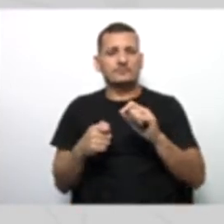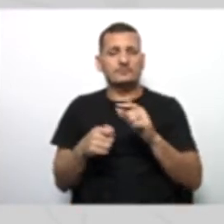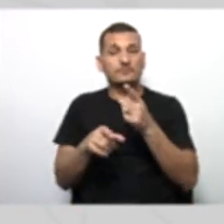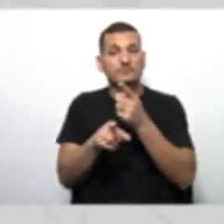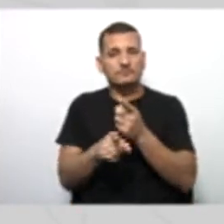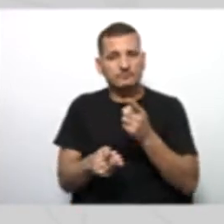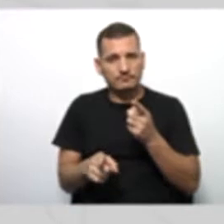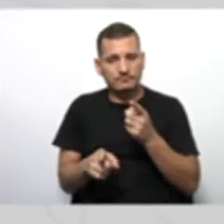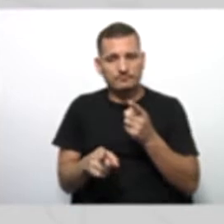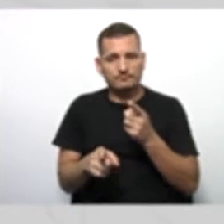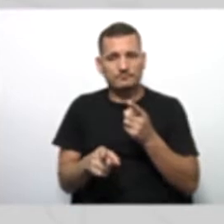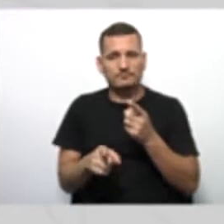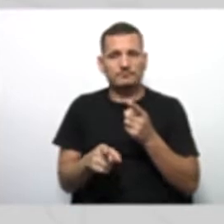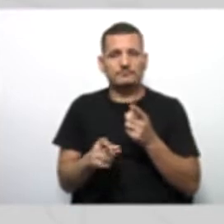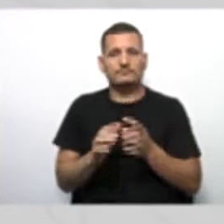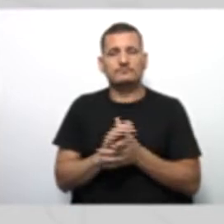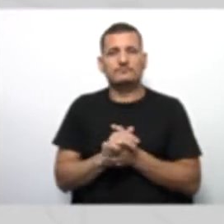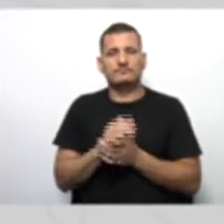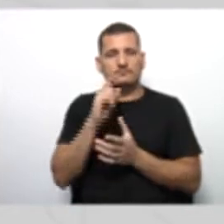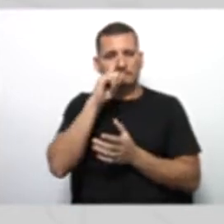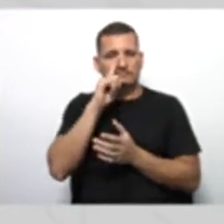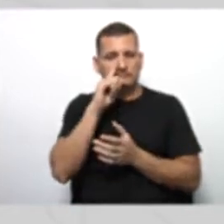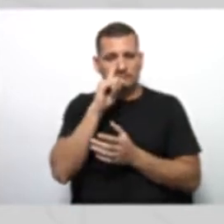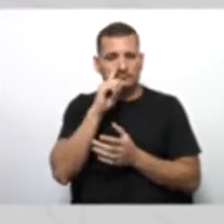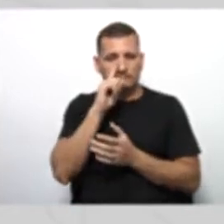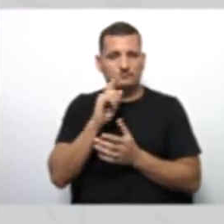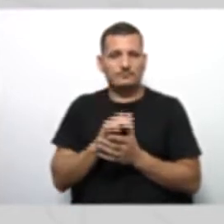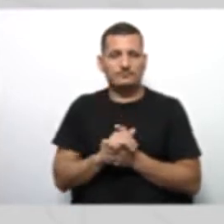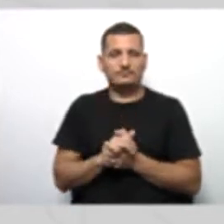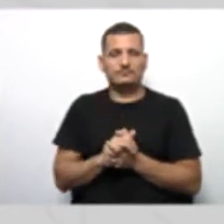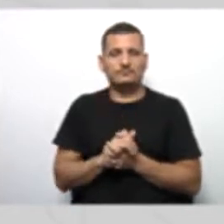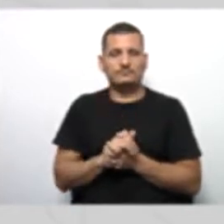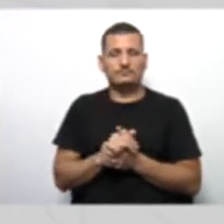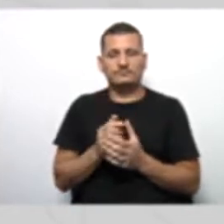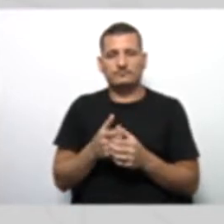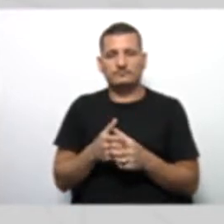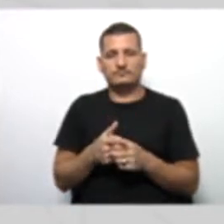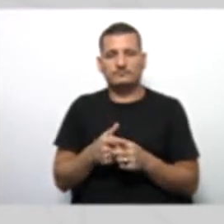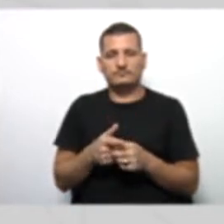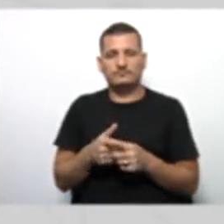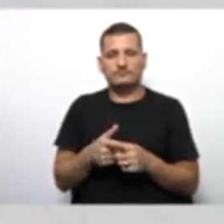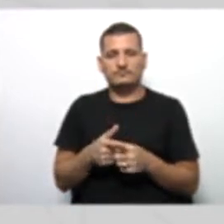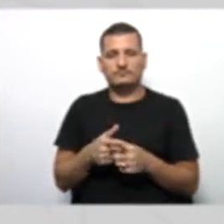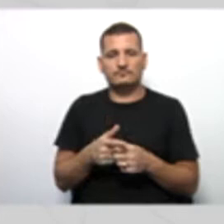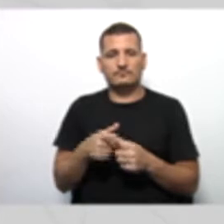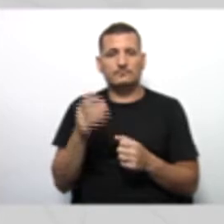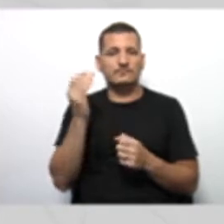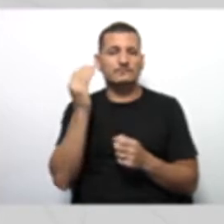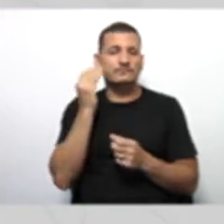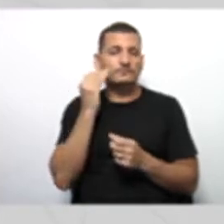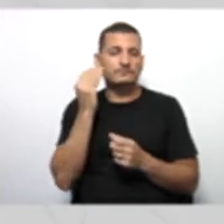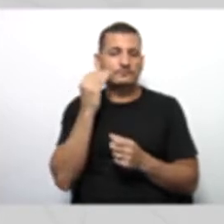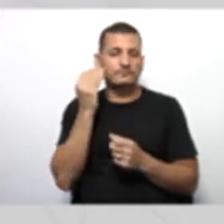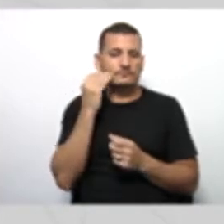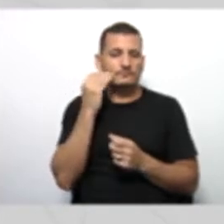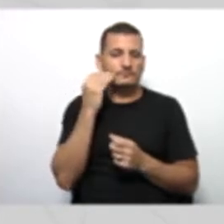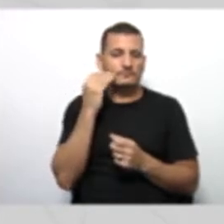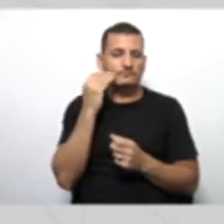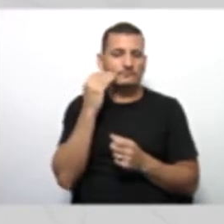identificar os riscos, tá? Que são gerados através dessas incertezas e tentar ali, meio